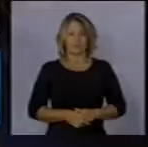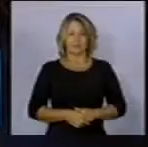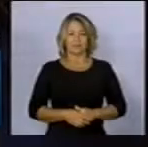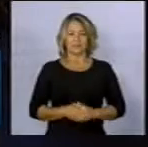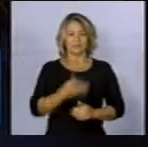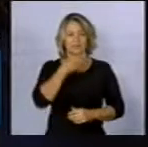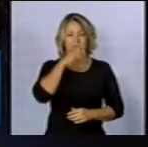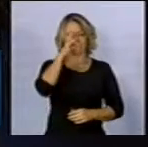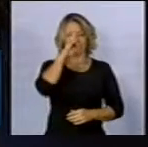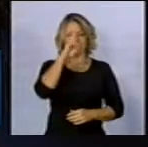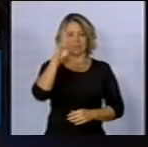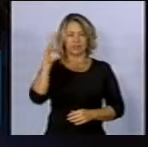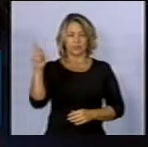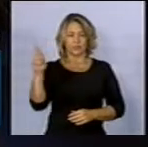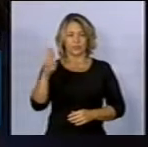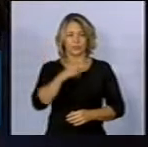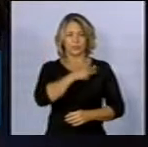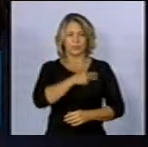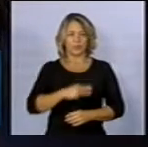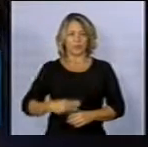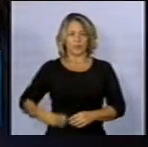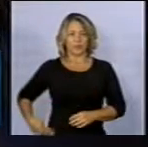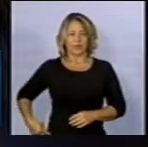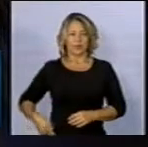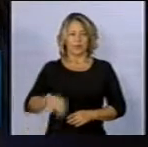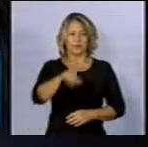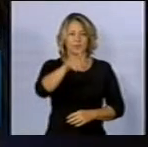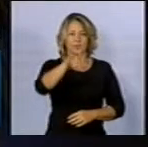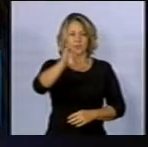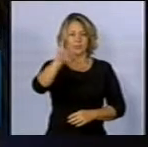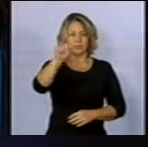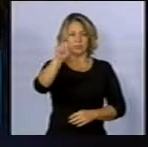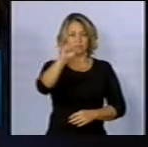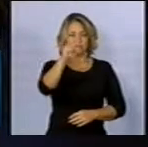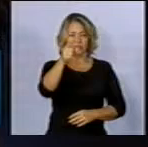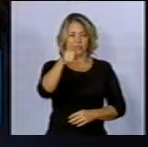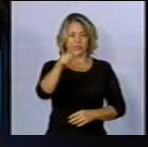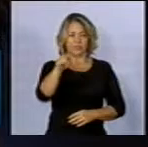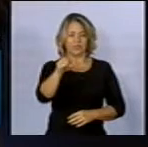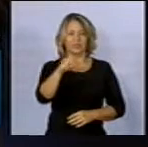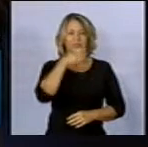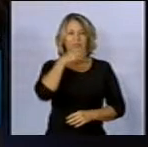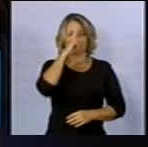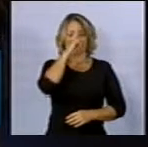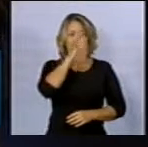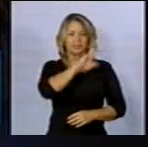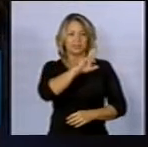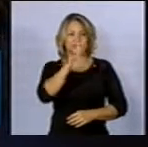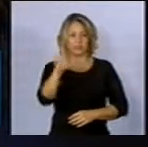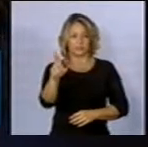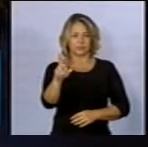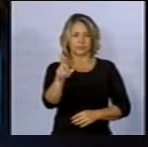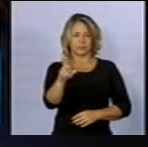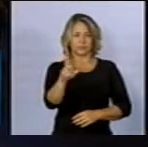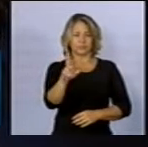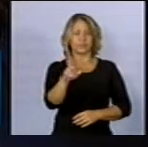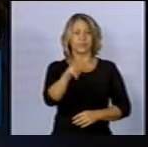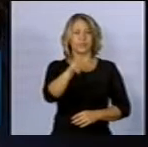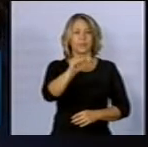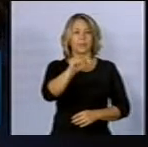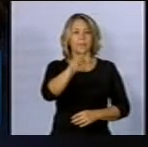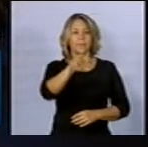Excelentíssimo Senhor Dr Ministro Dias tof senhor Dr e